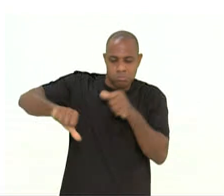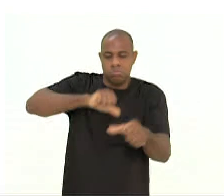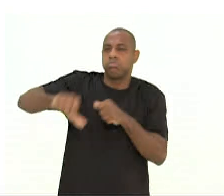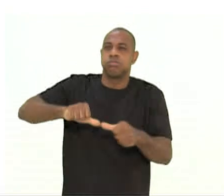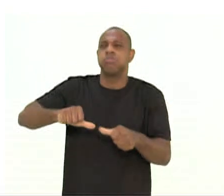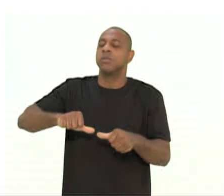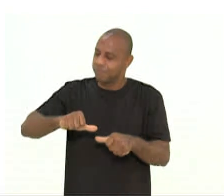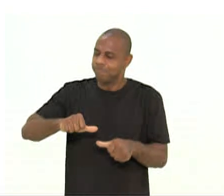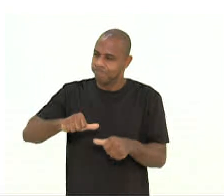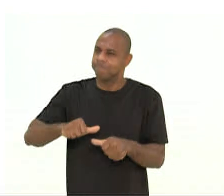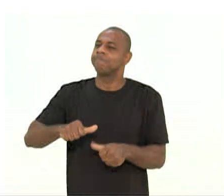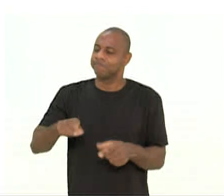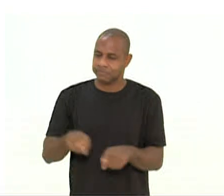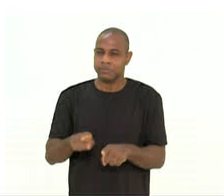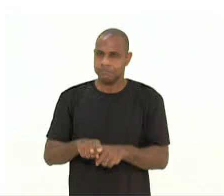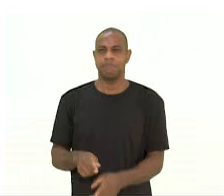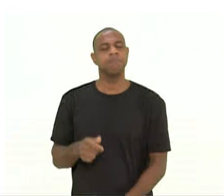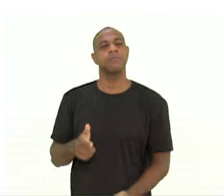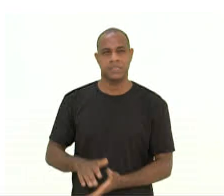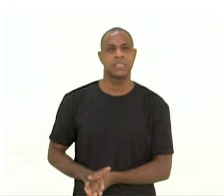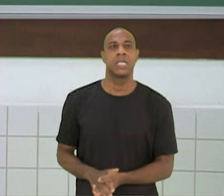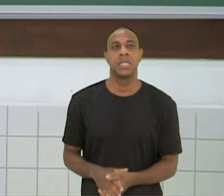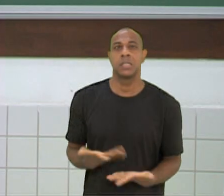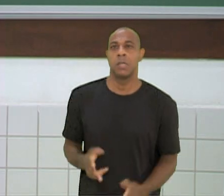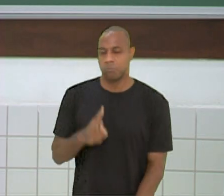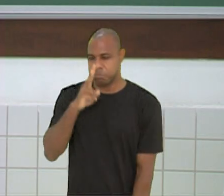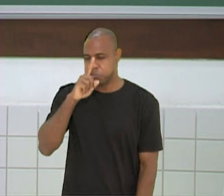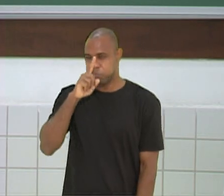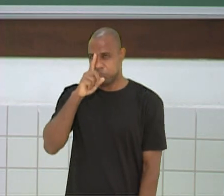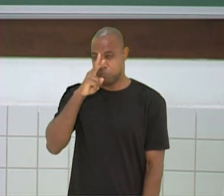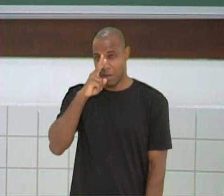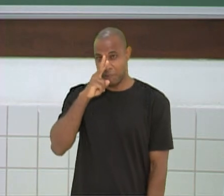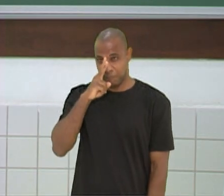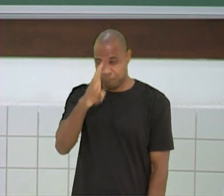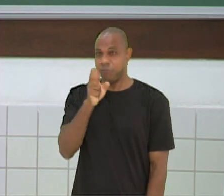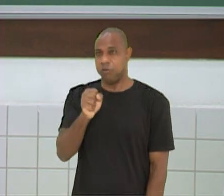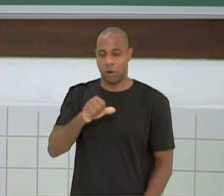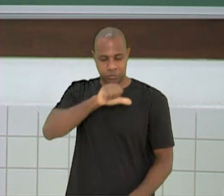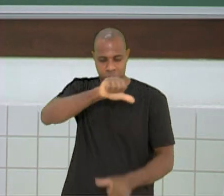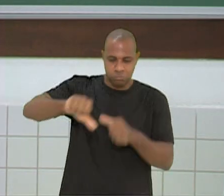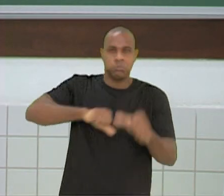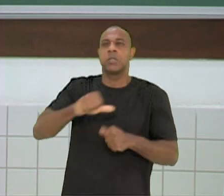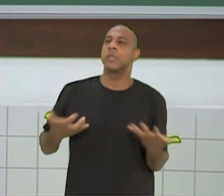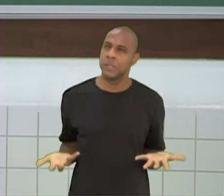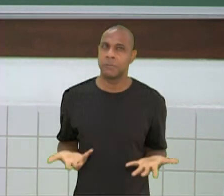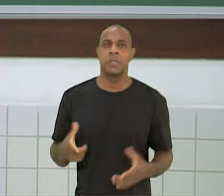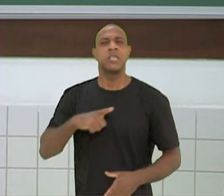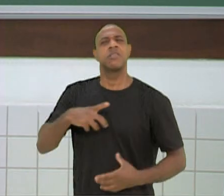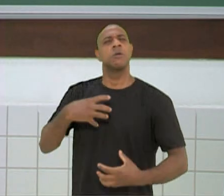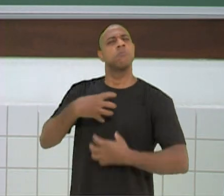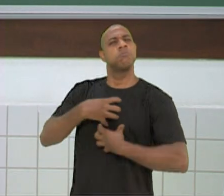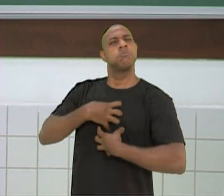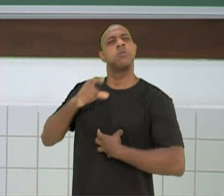teocráticos. Esses governos mantinham e incentivavam na população sentimentos